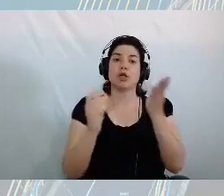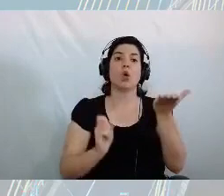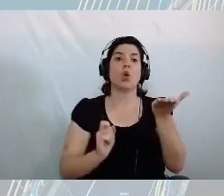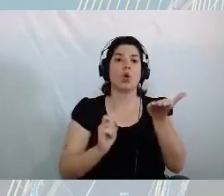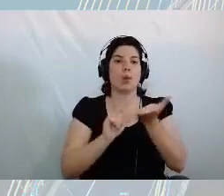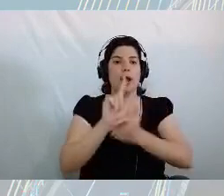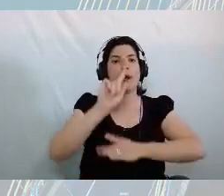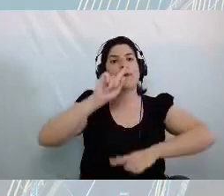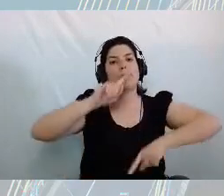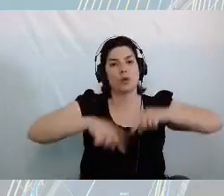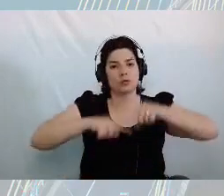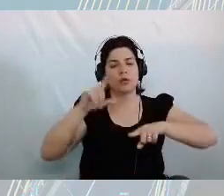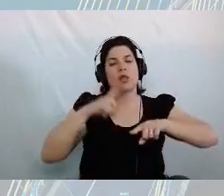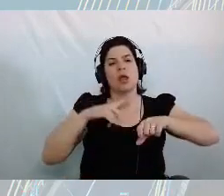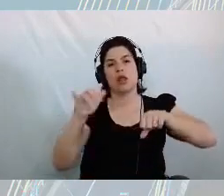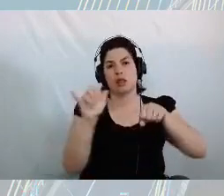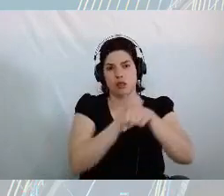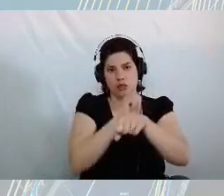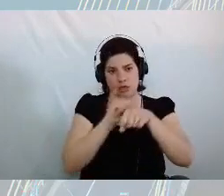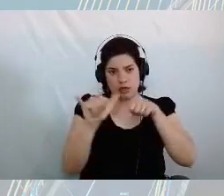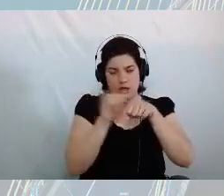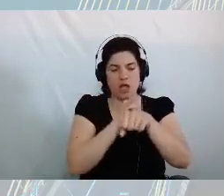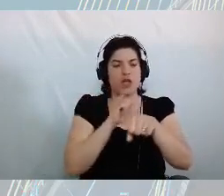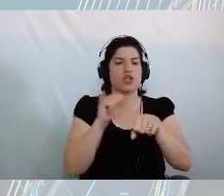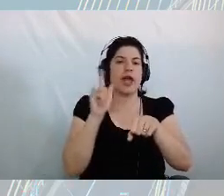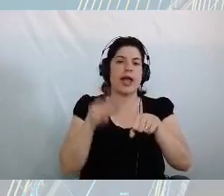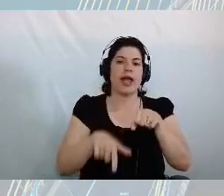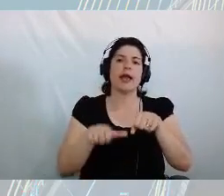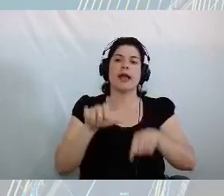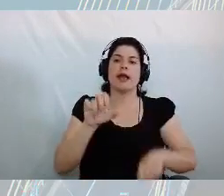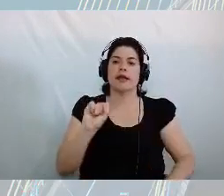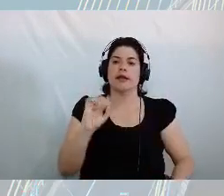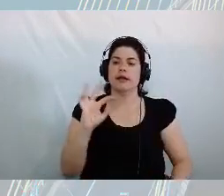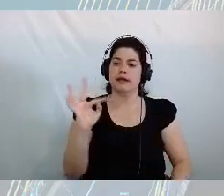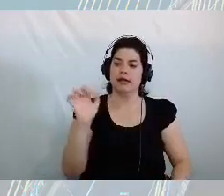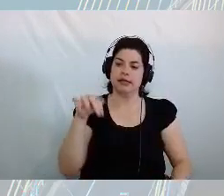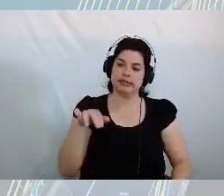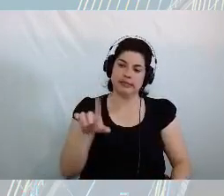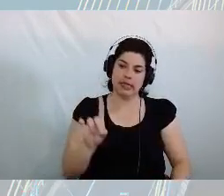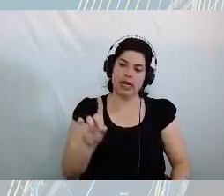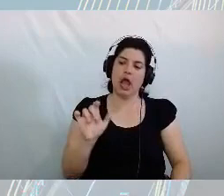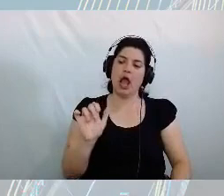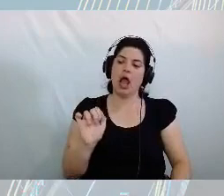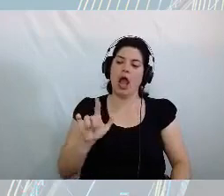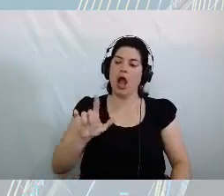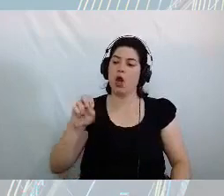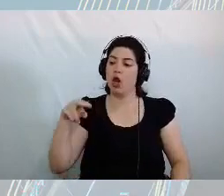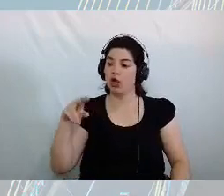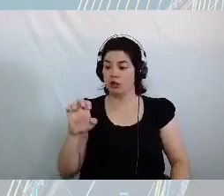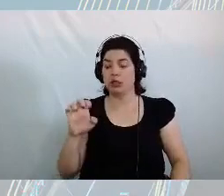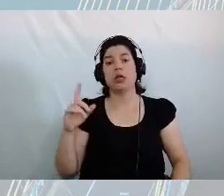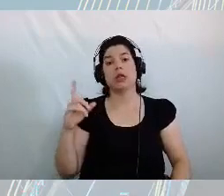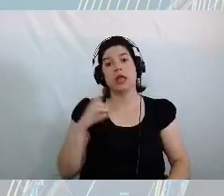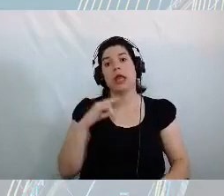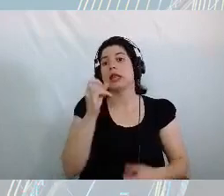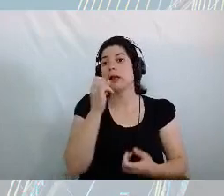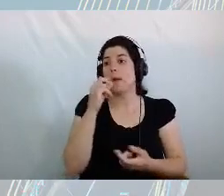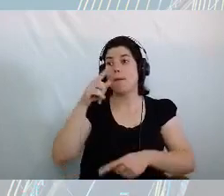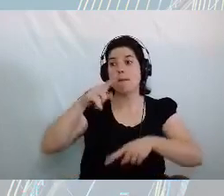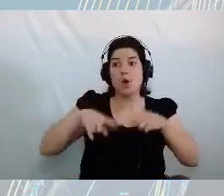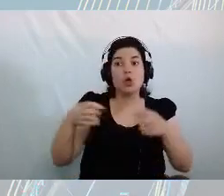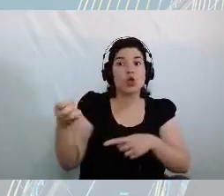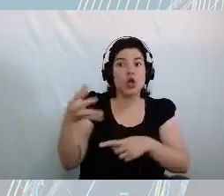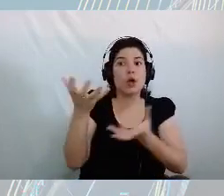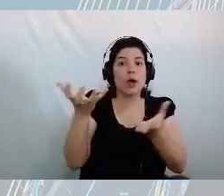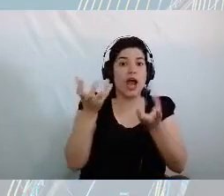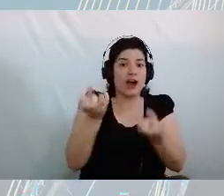que são standalone, ou seja, tem um produto novo no banco, tem um CDB, tem uma LCI, eu preciso vender esse produto, então eu vou